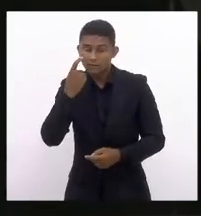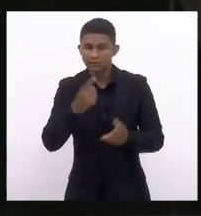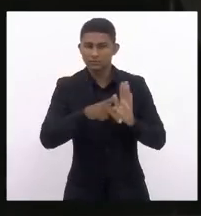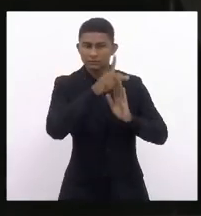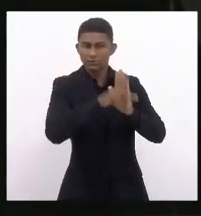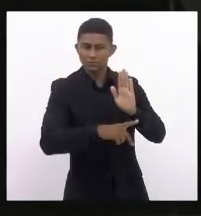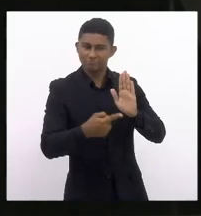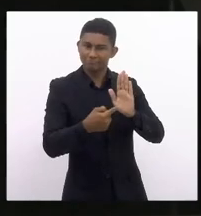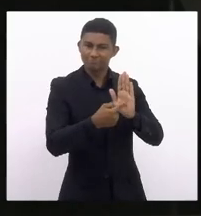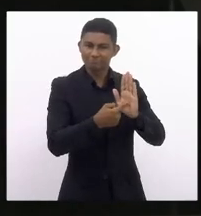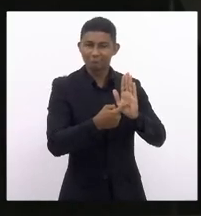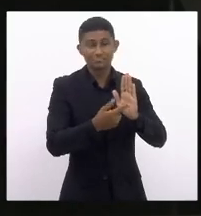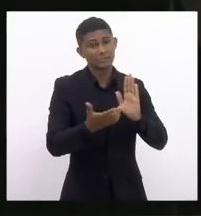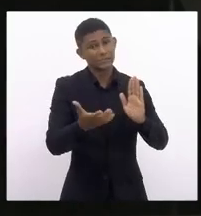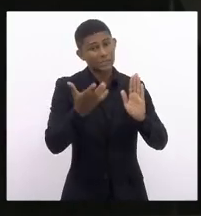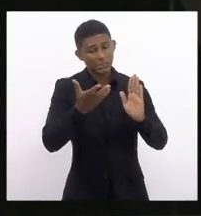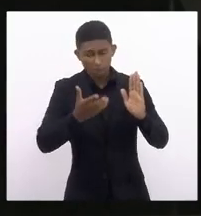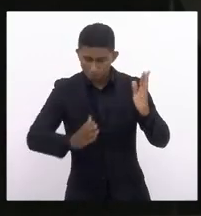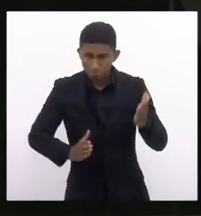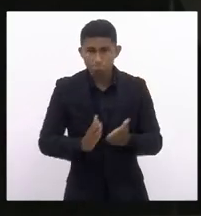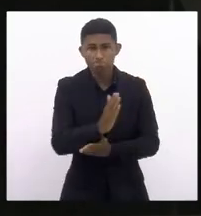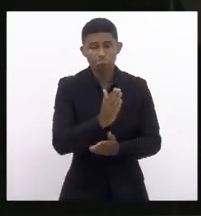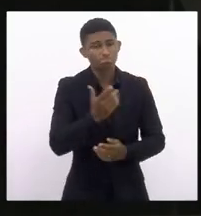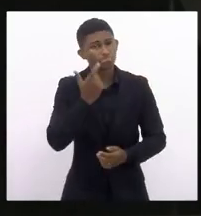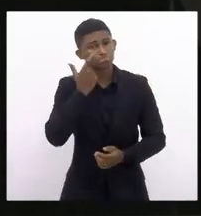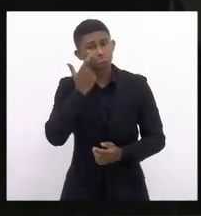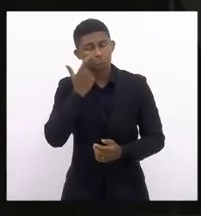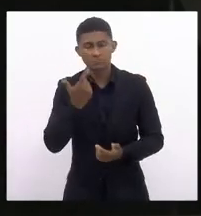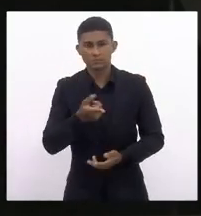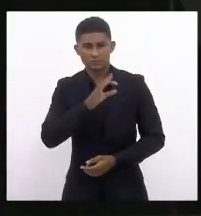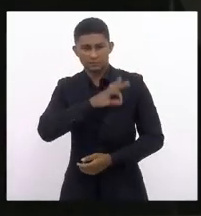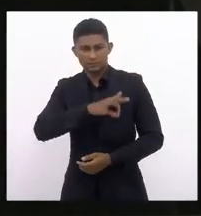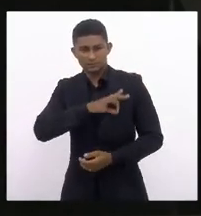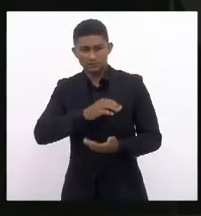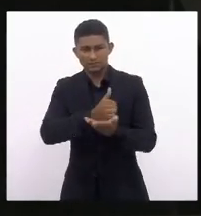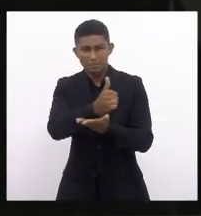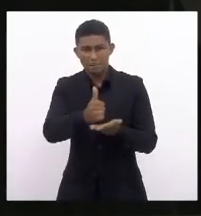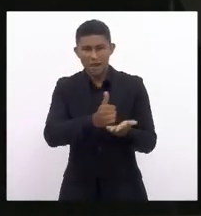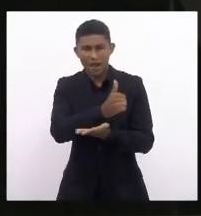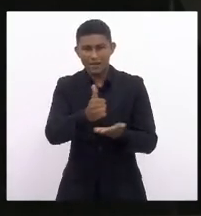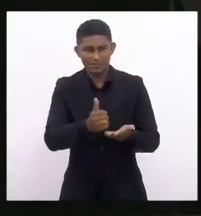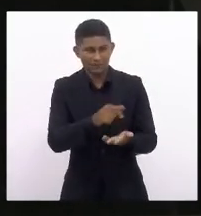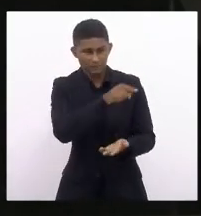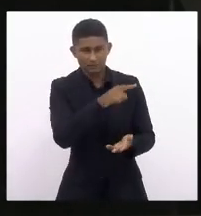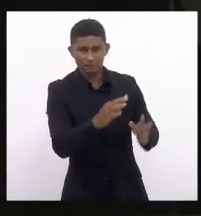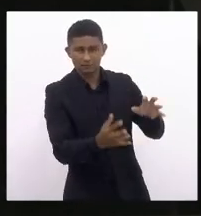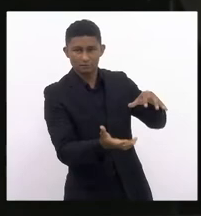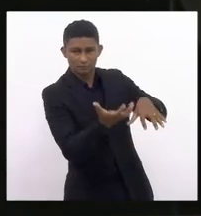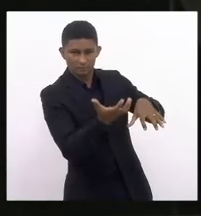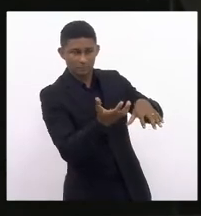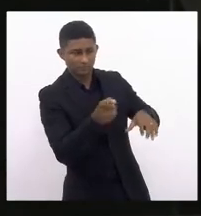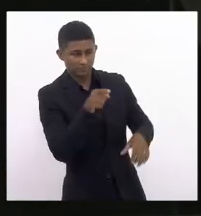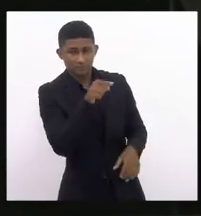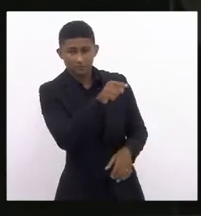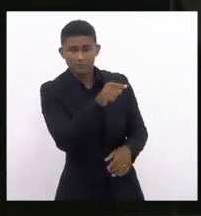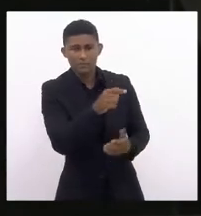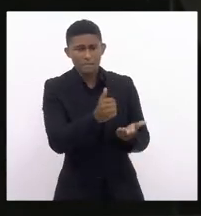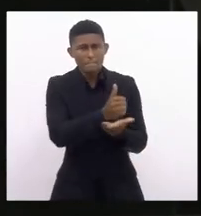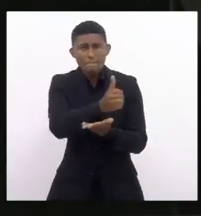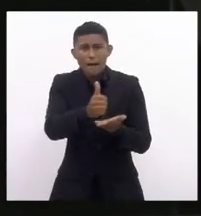seja aprovado. O piso salarial que está em Brasília é um piso